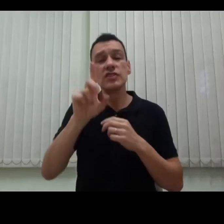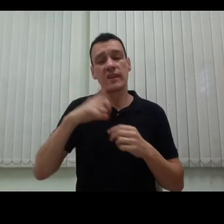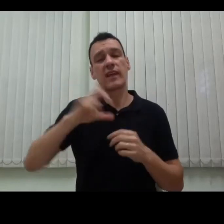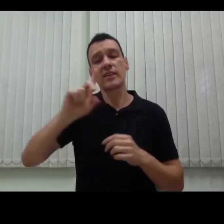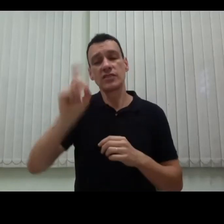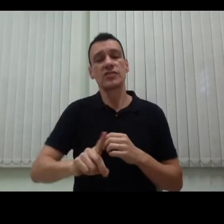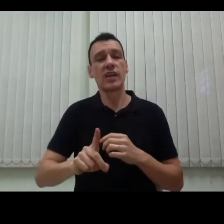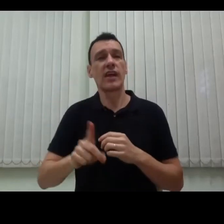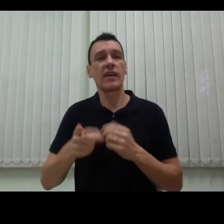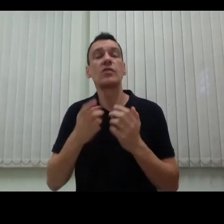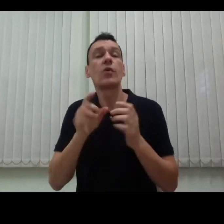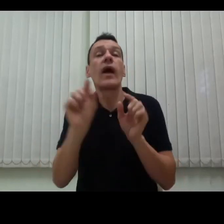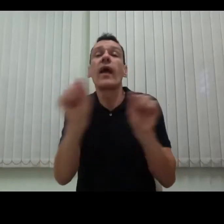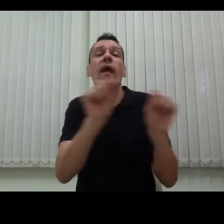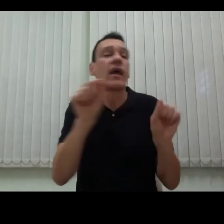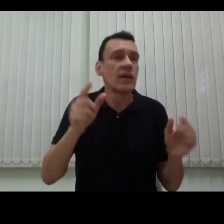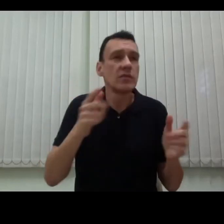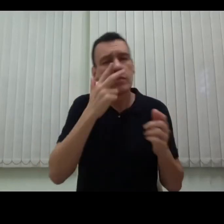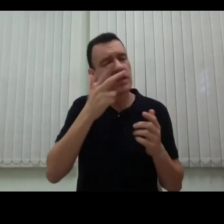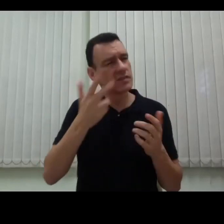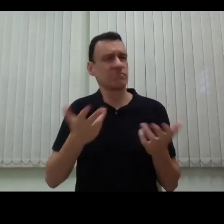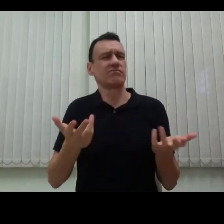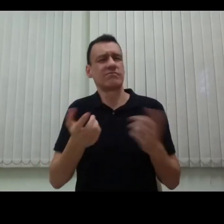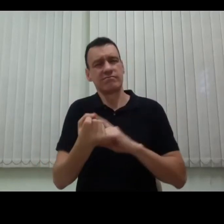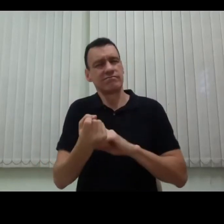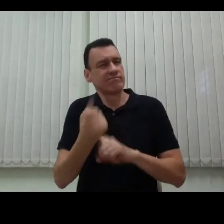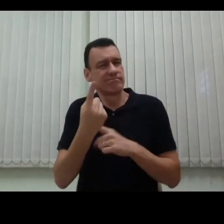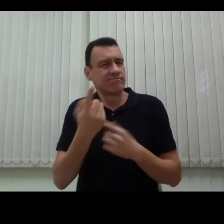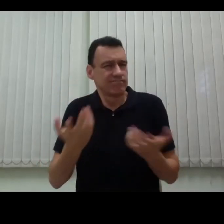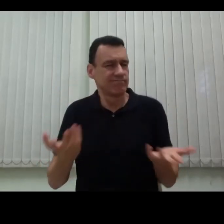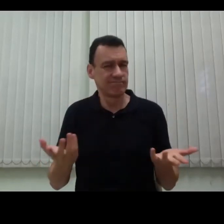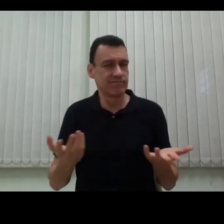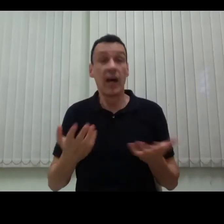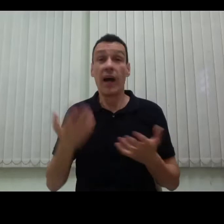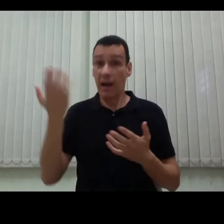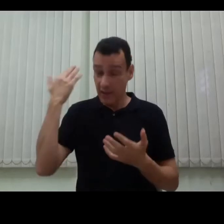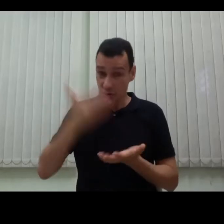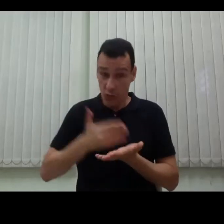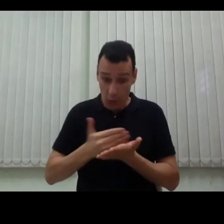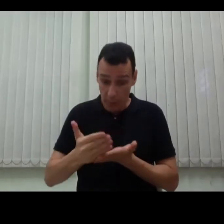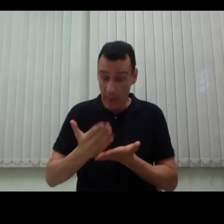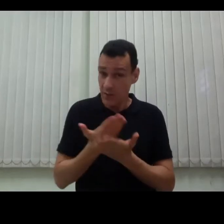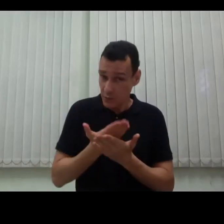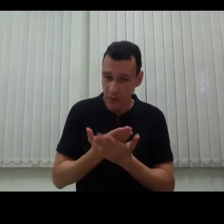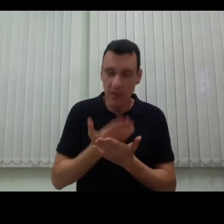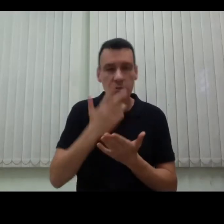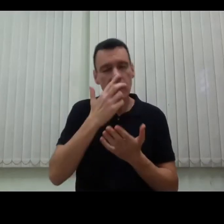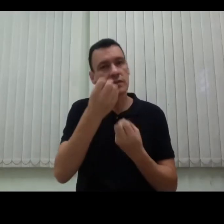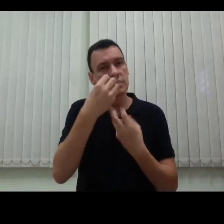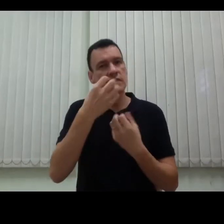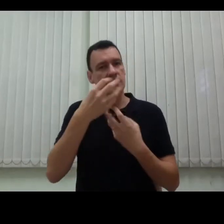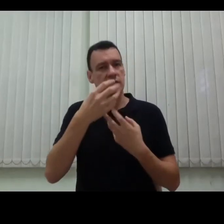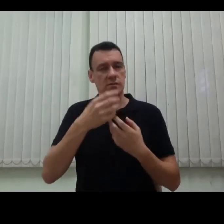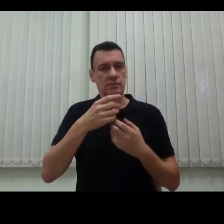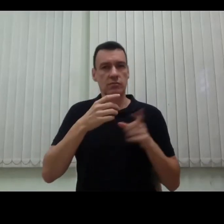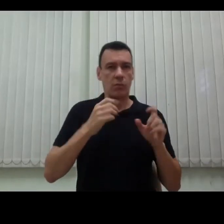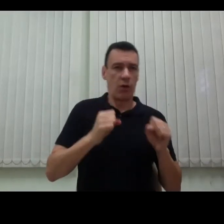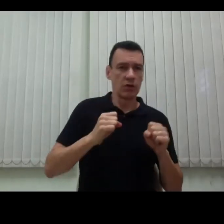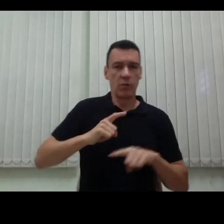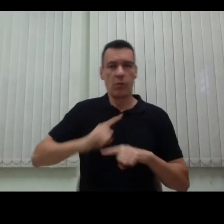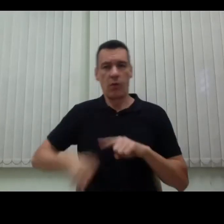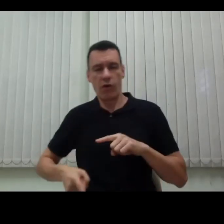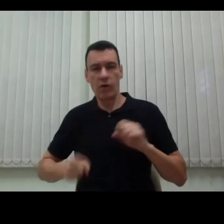na nossa formação, no começo da nossa formação, né? E continua muitas vezes na